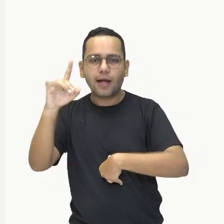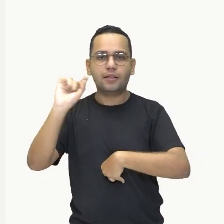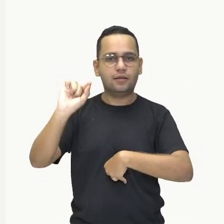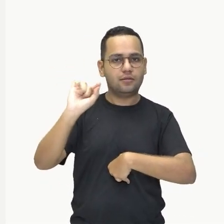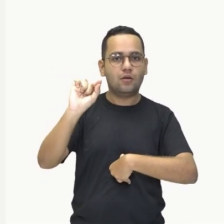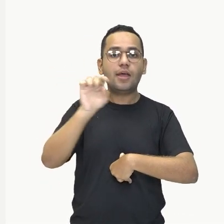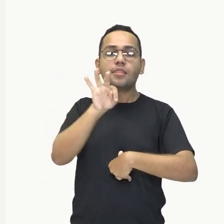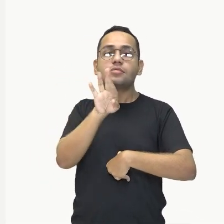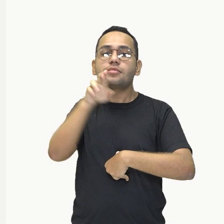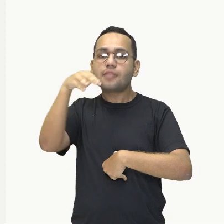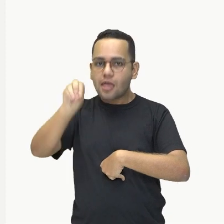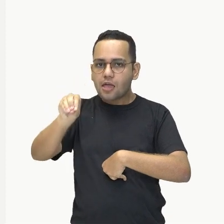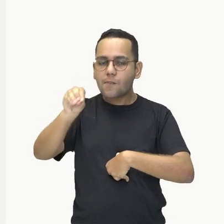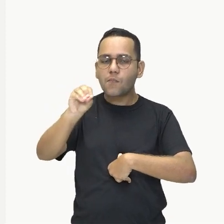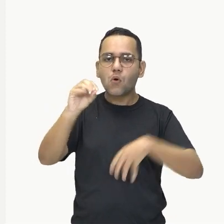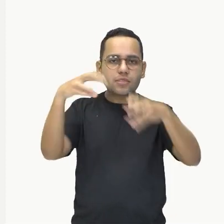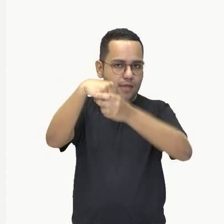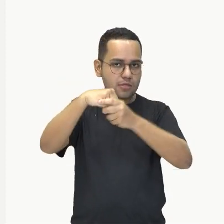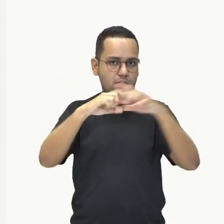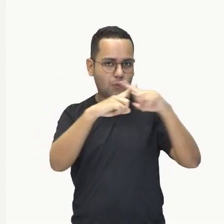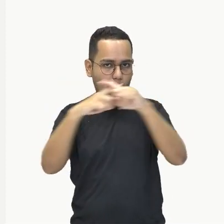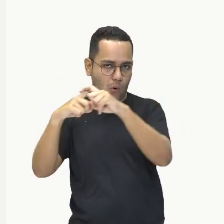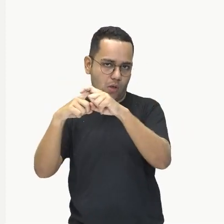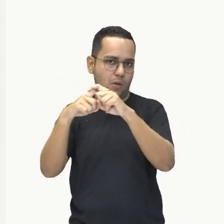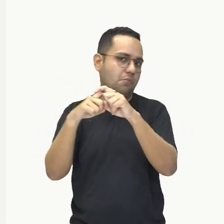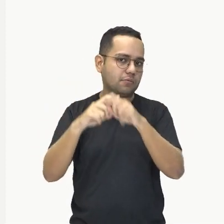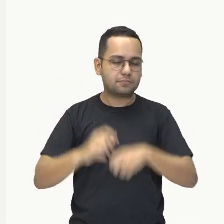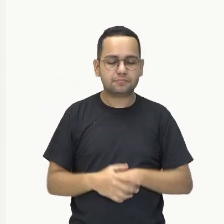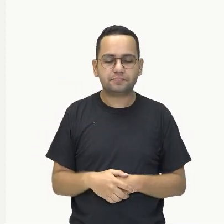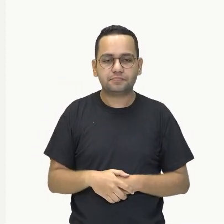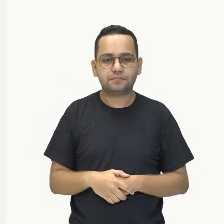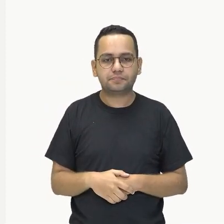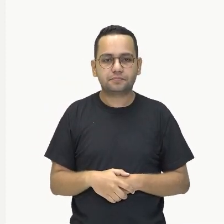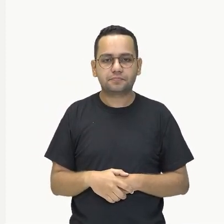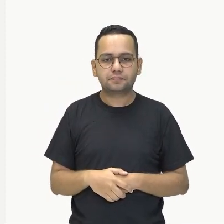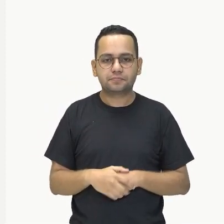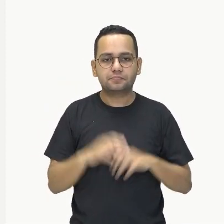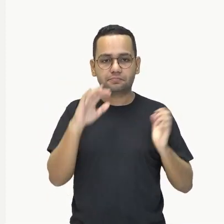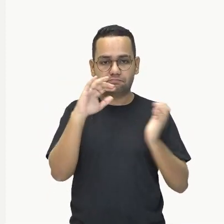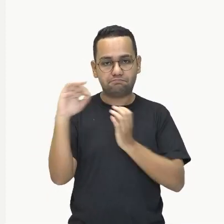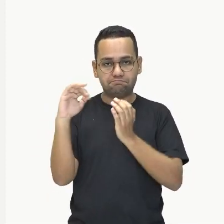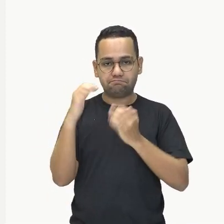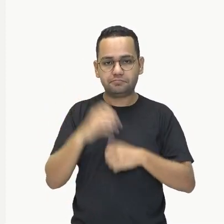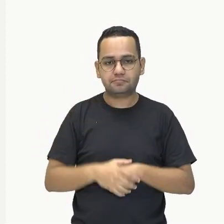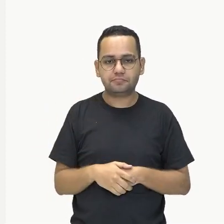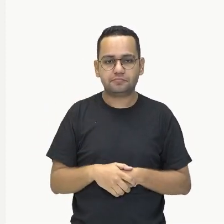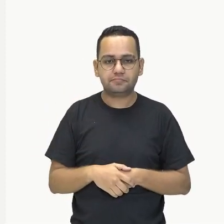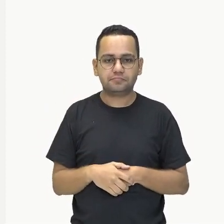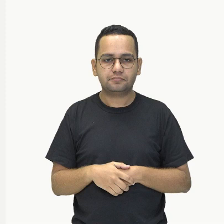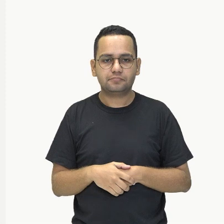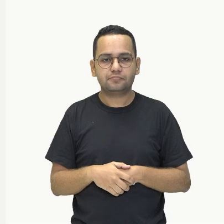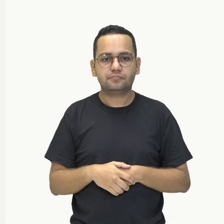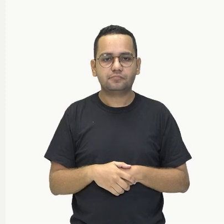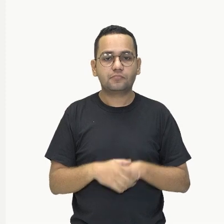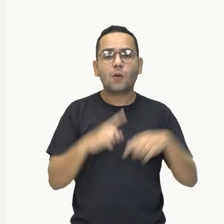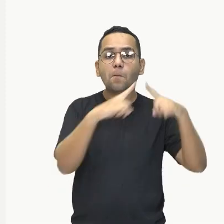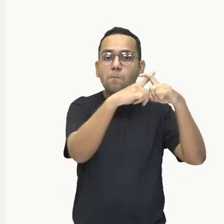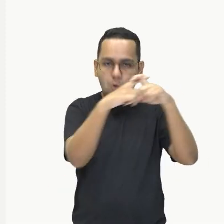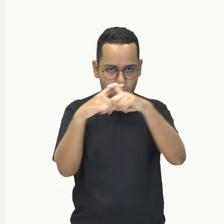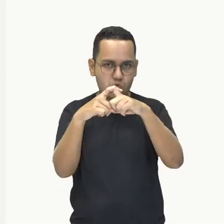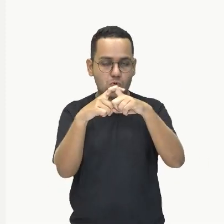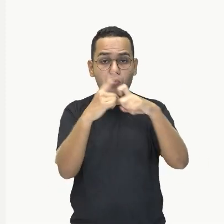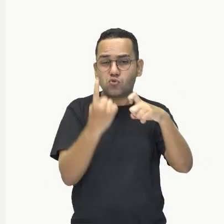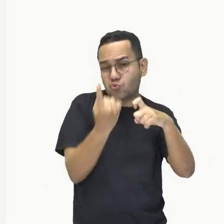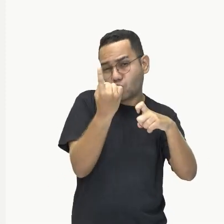polinômio. Tudo bem? E agora, os polinômios de um só termo são chamados